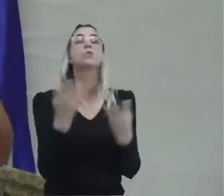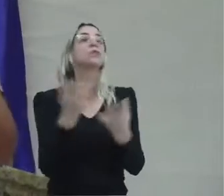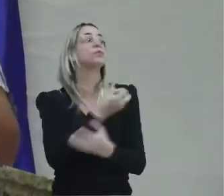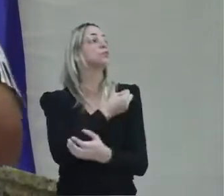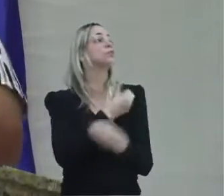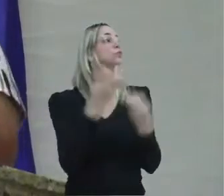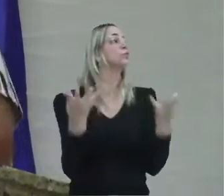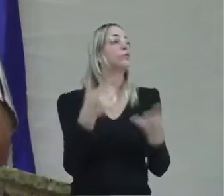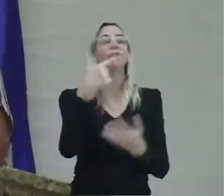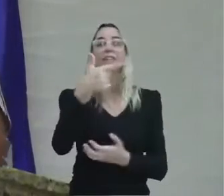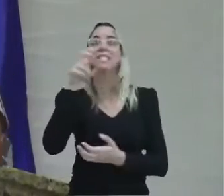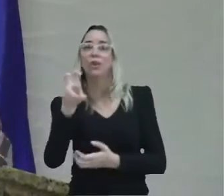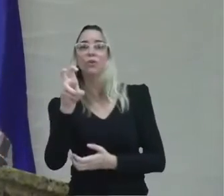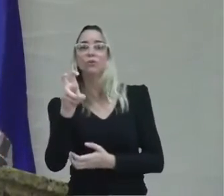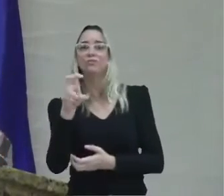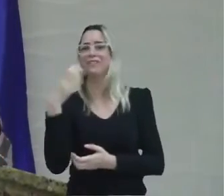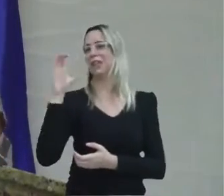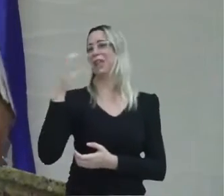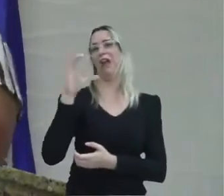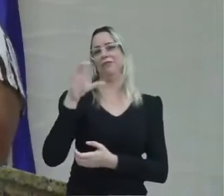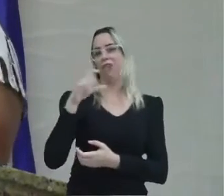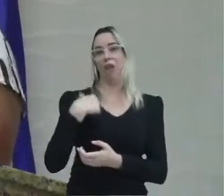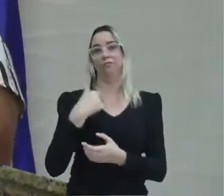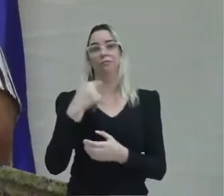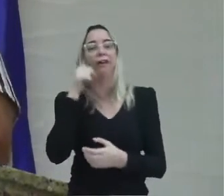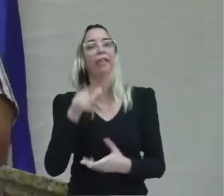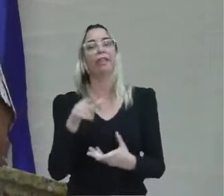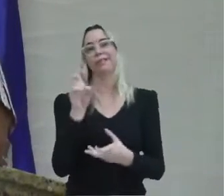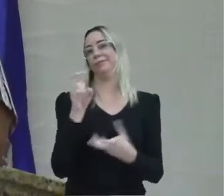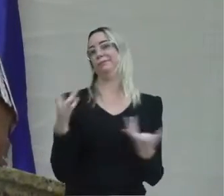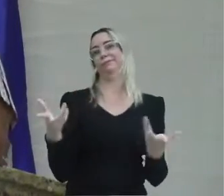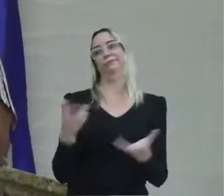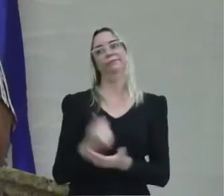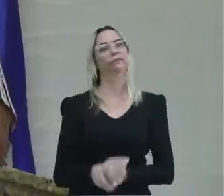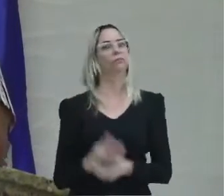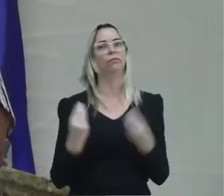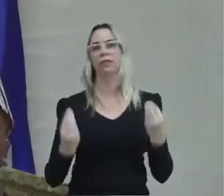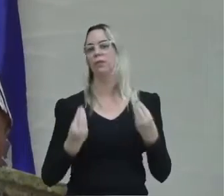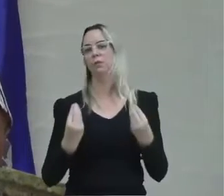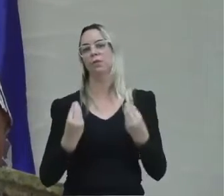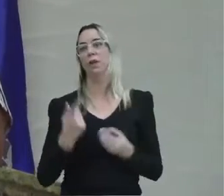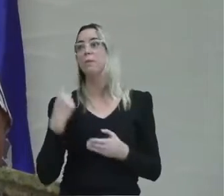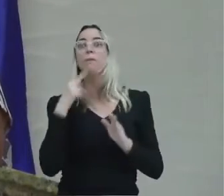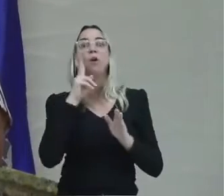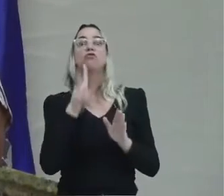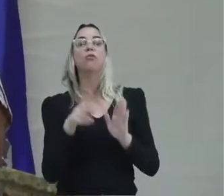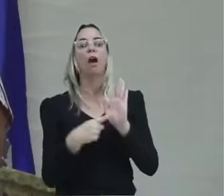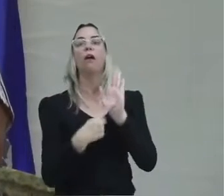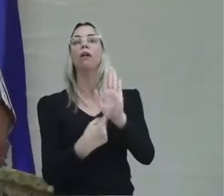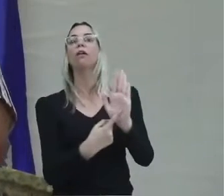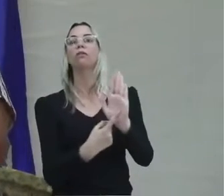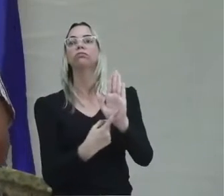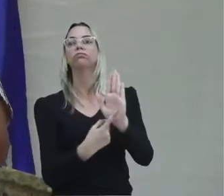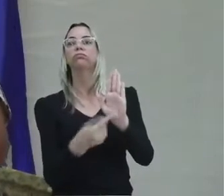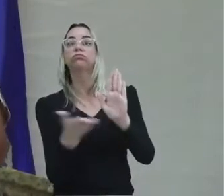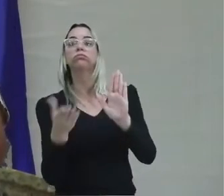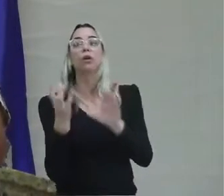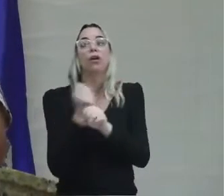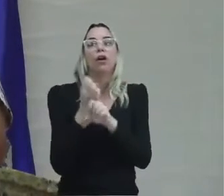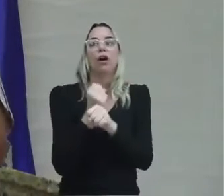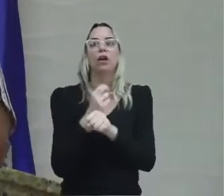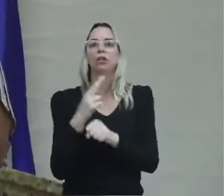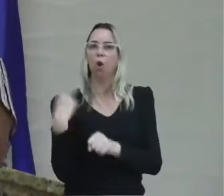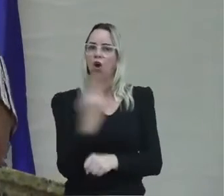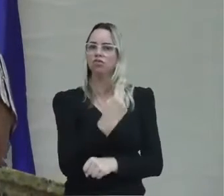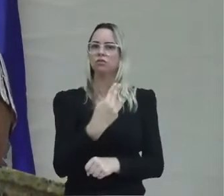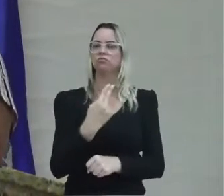25 centavos, eu ainda ganhei 5. E eu posso mostrar a vocês essa conta. Nós não estamos aqui para botar